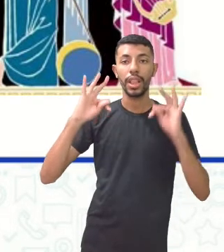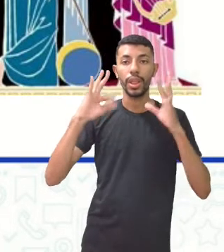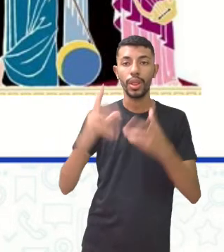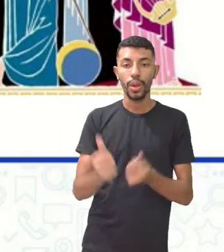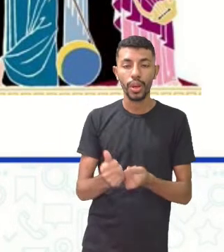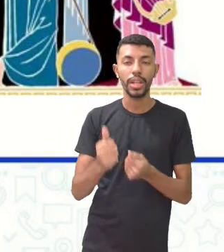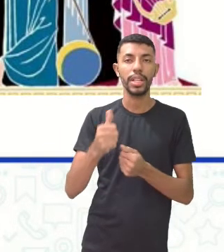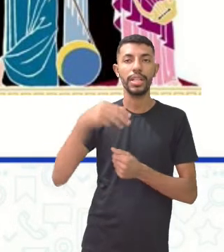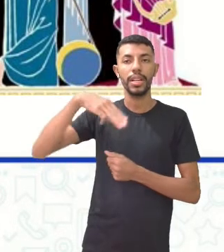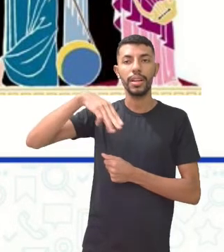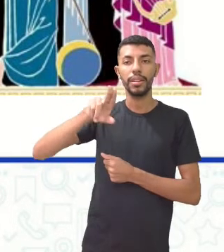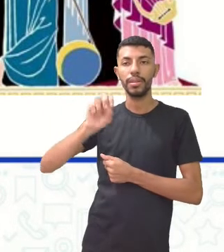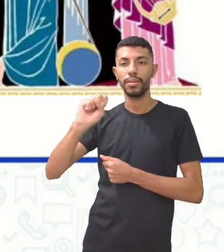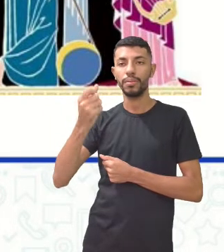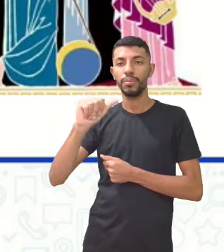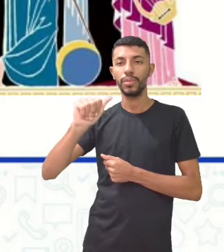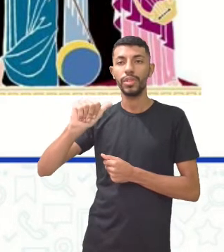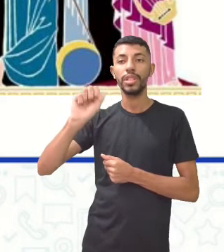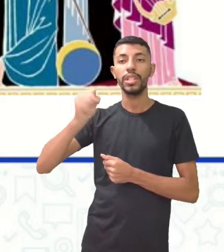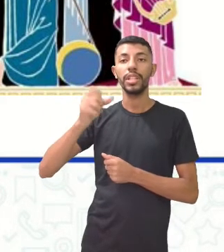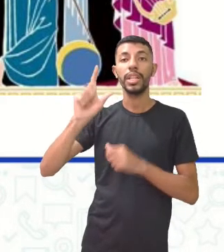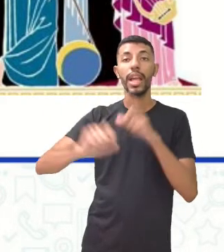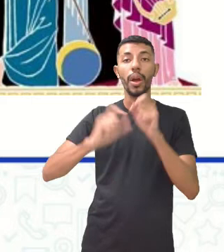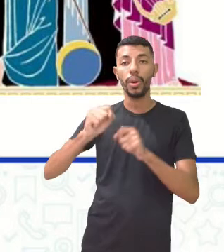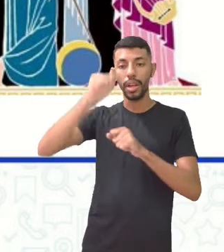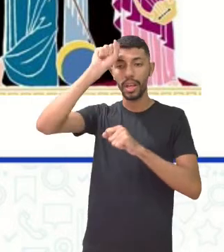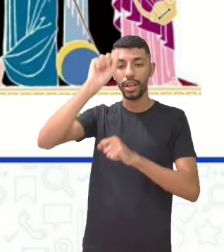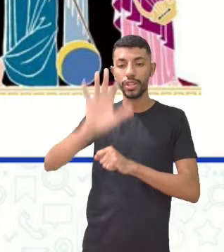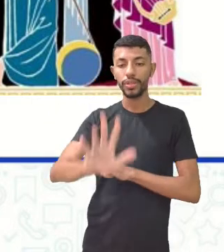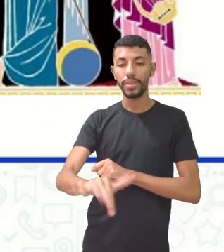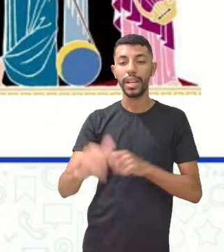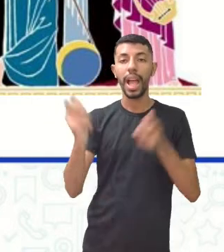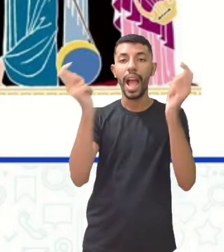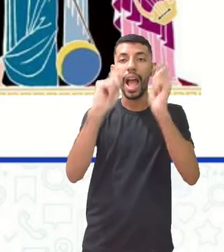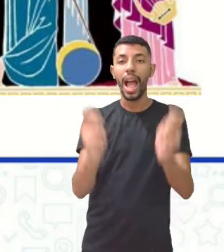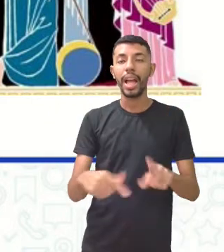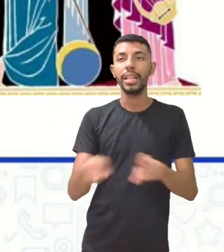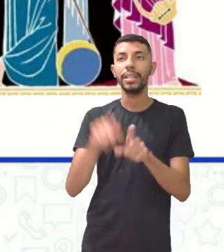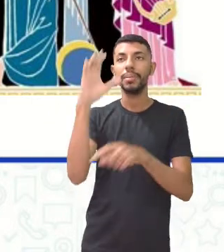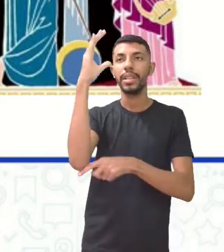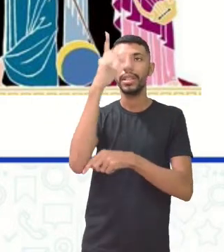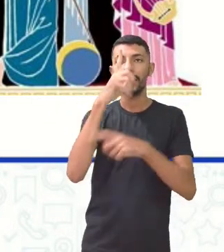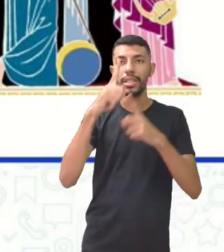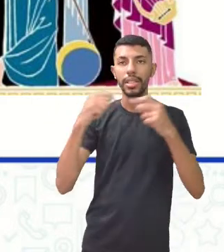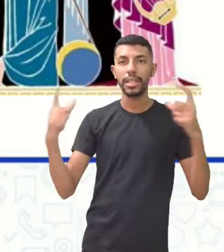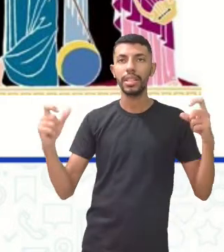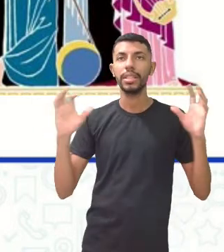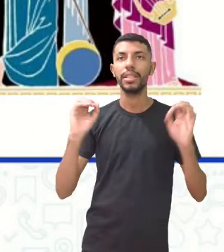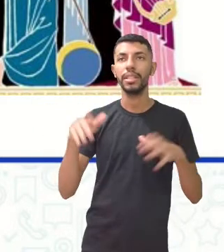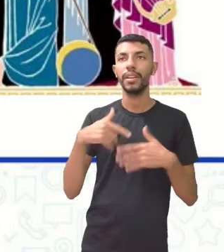são inspiradoras das artes e das ciências. Né? Tá aí, vocês estão vendo aí as 9